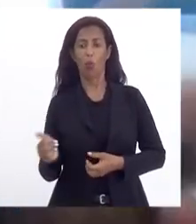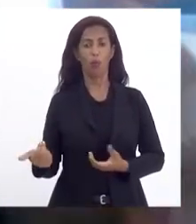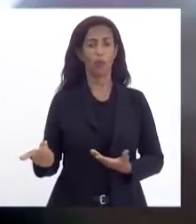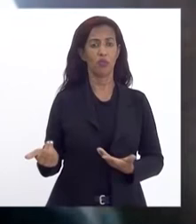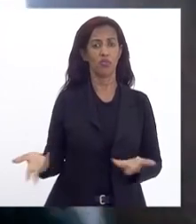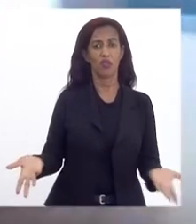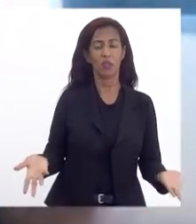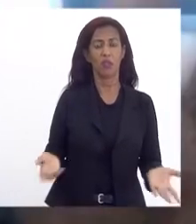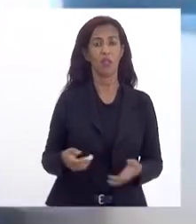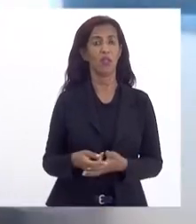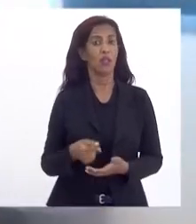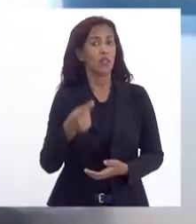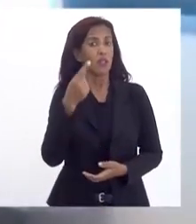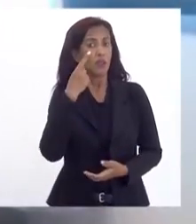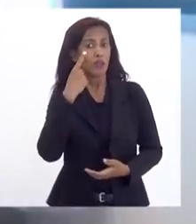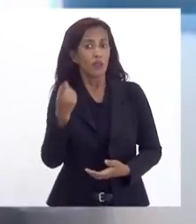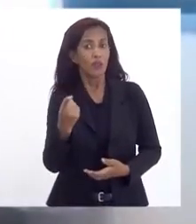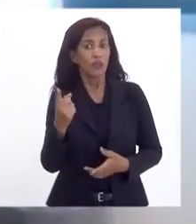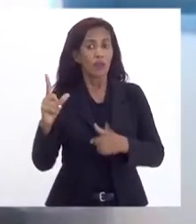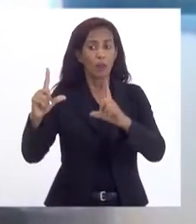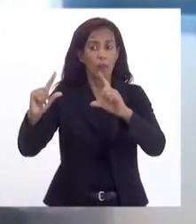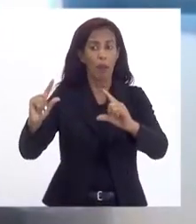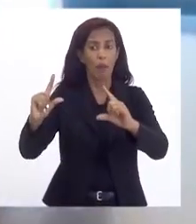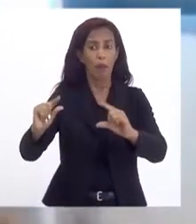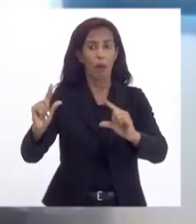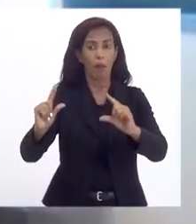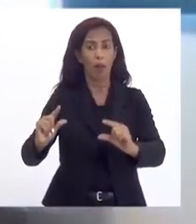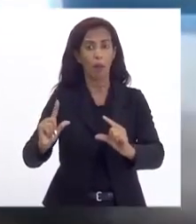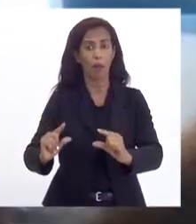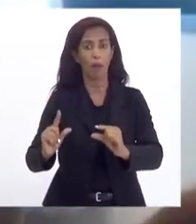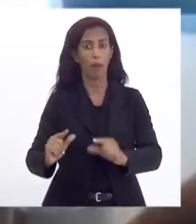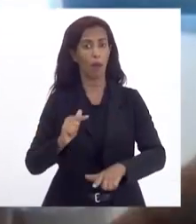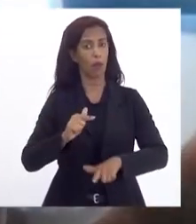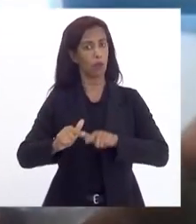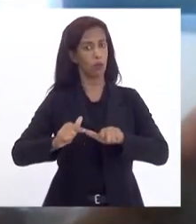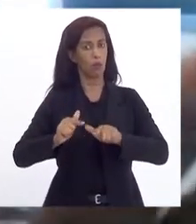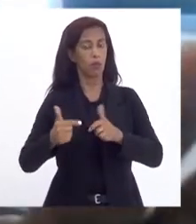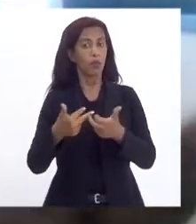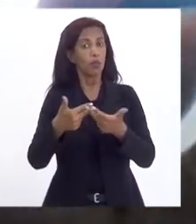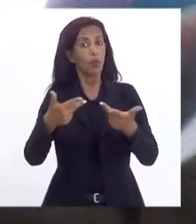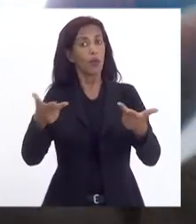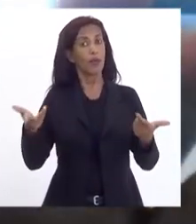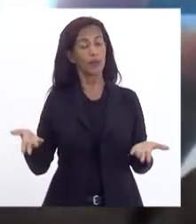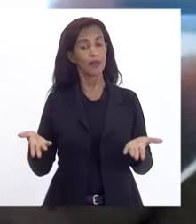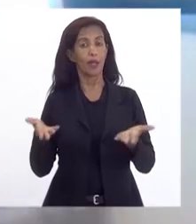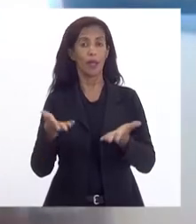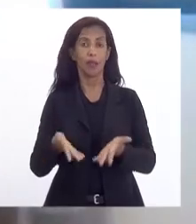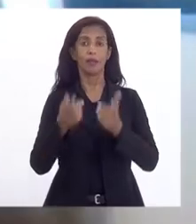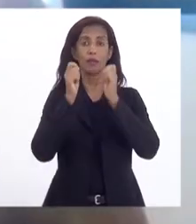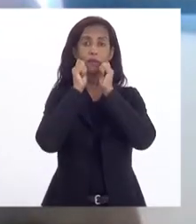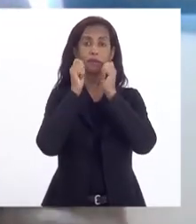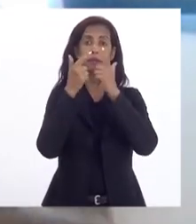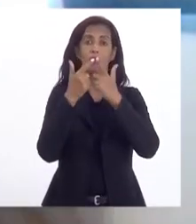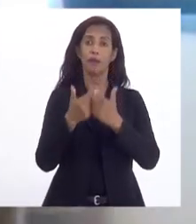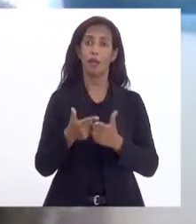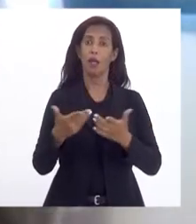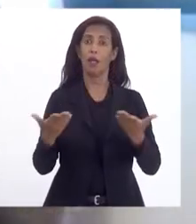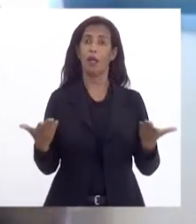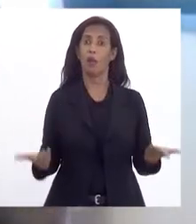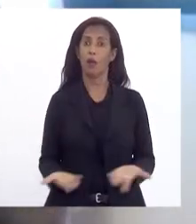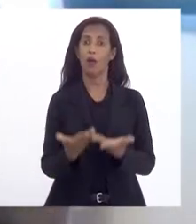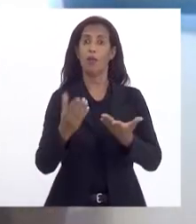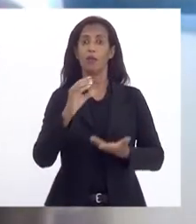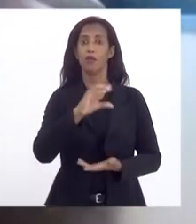quantos, e aí você acaba rebaixando o trabalho de alta qualidade dessa Assembleia, para a qual a